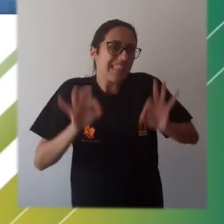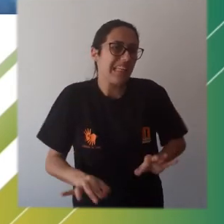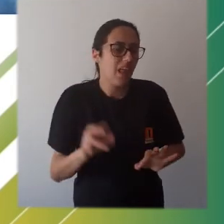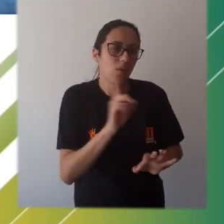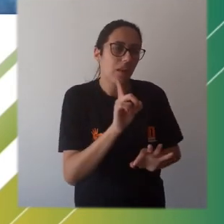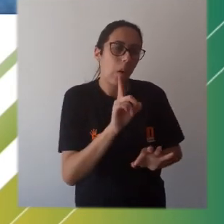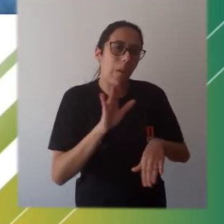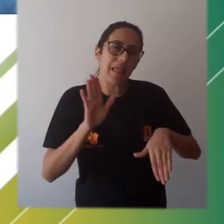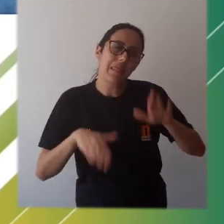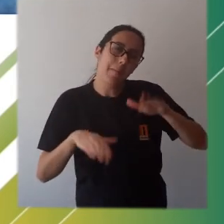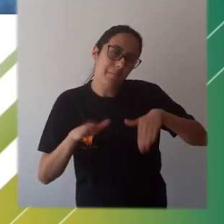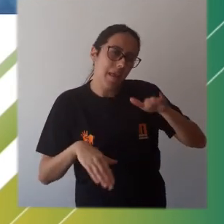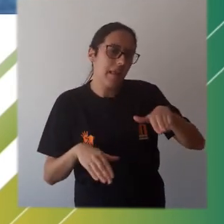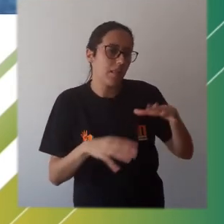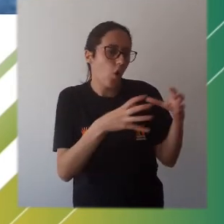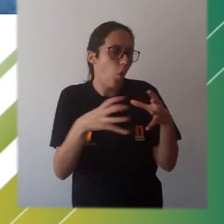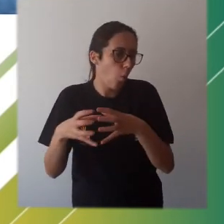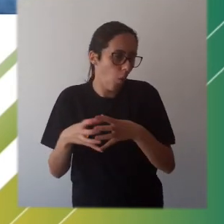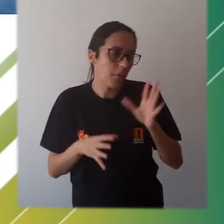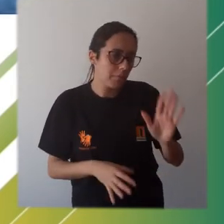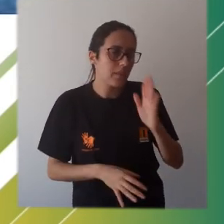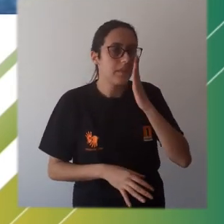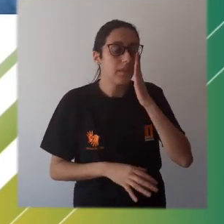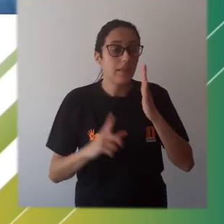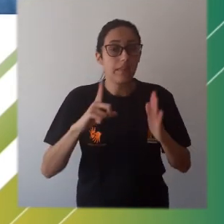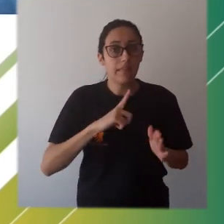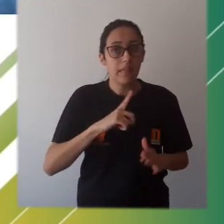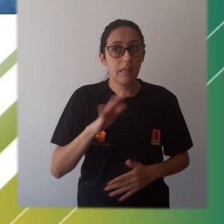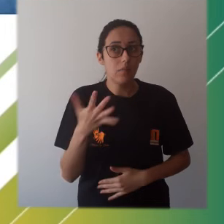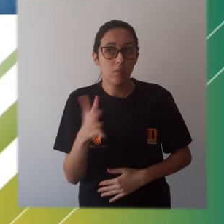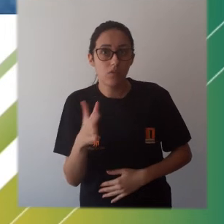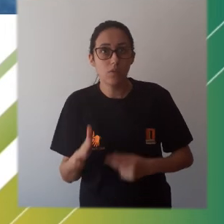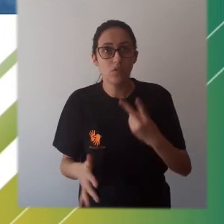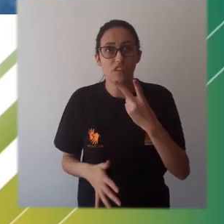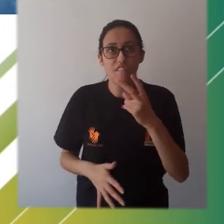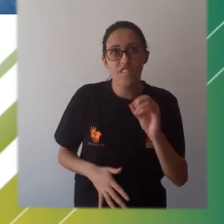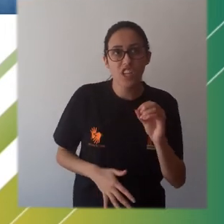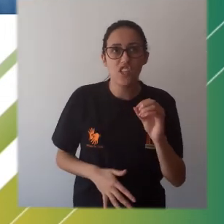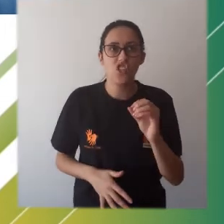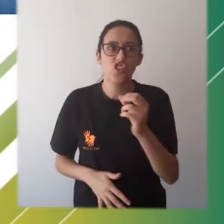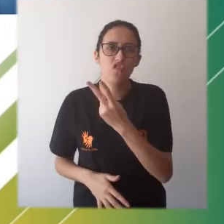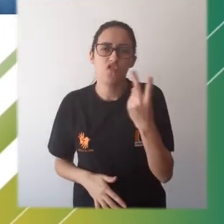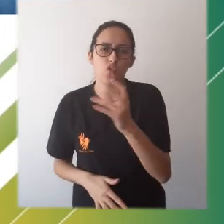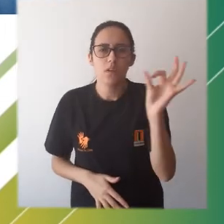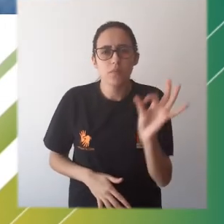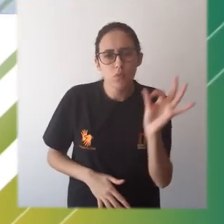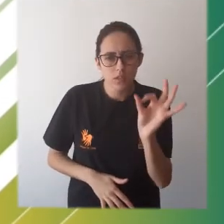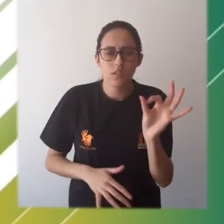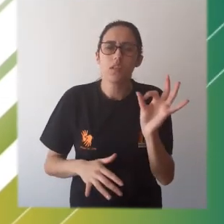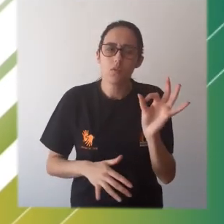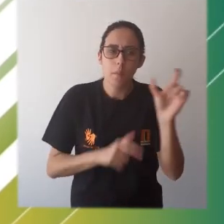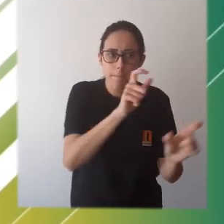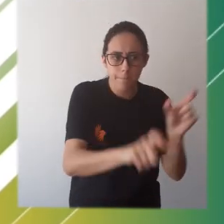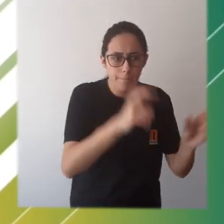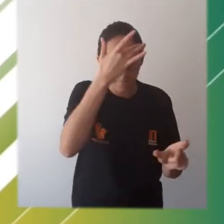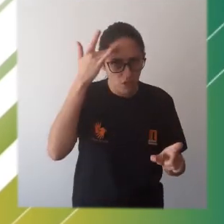muito da categoria, né? Nós temos aproximadamente algo em torno de 20% a 22% de